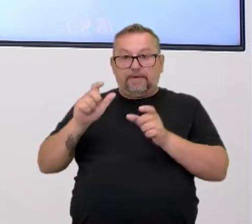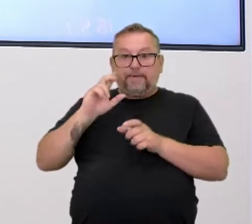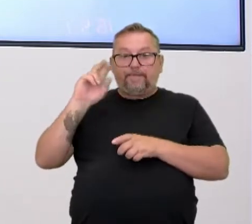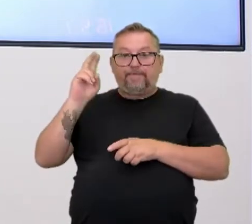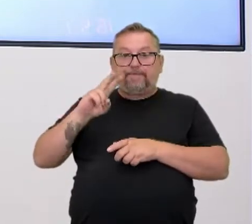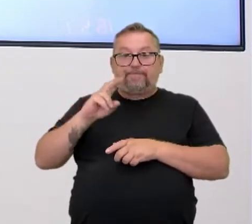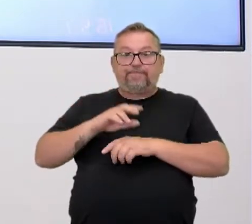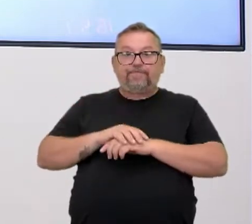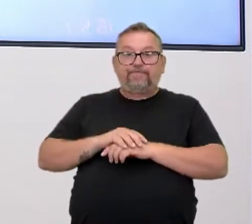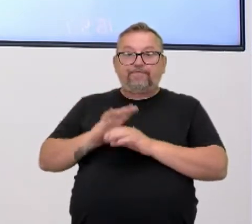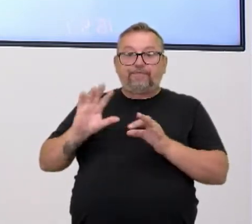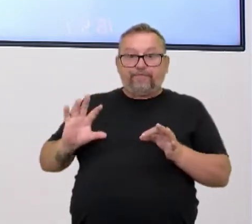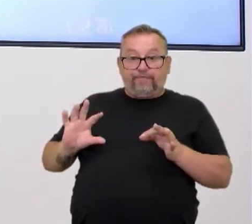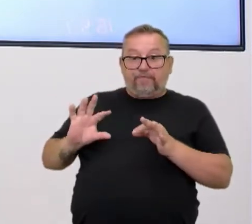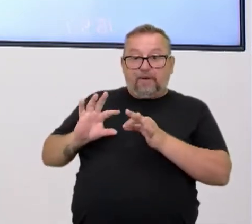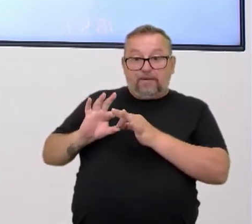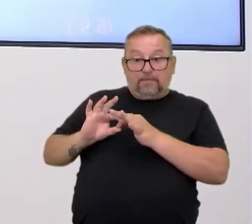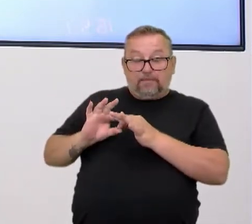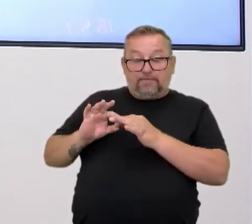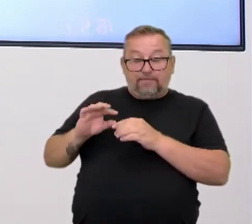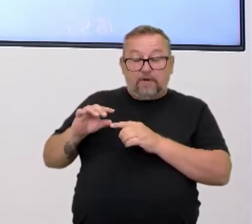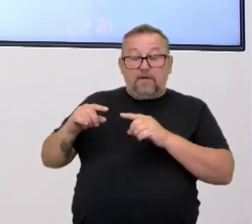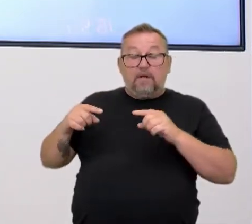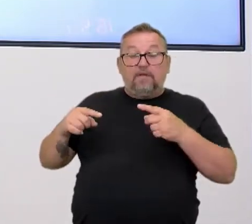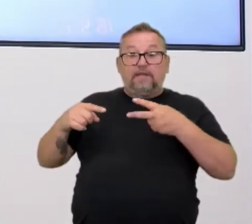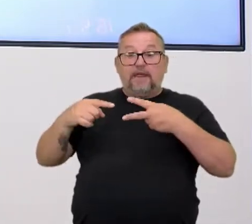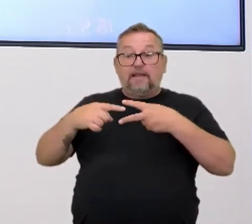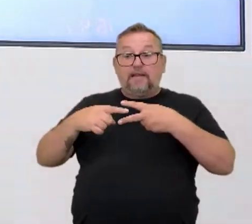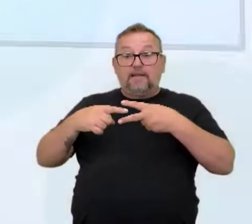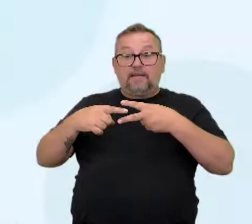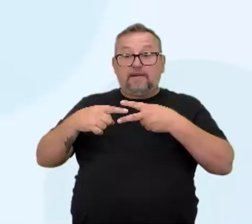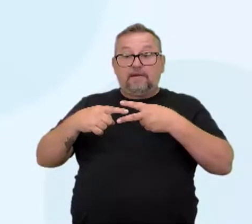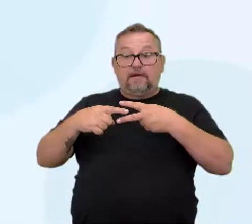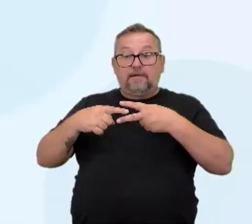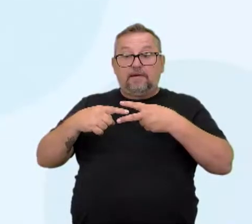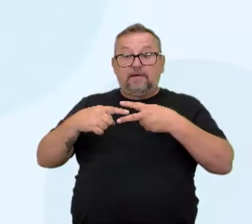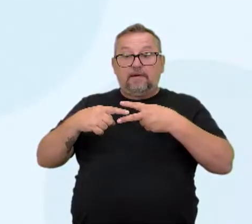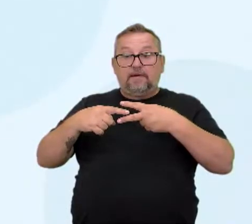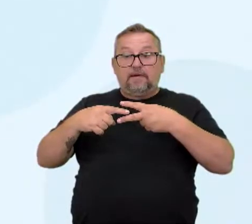são os conectores. Os conectores são setas,